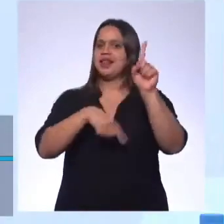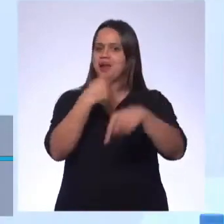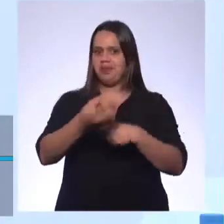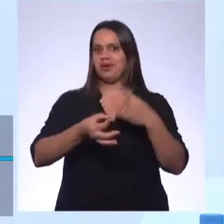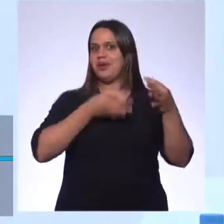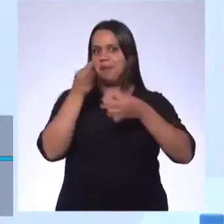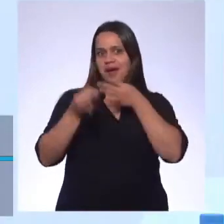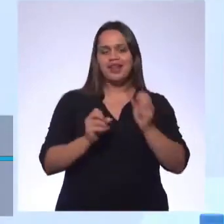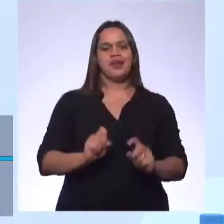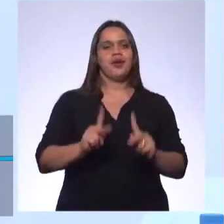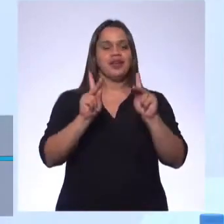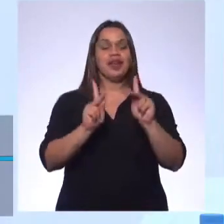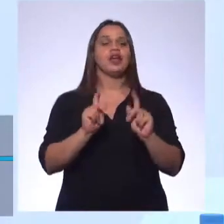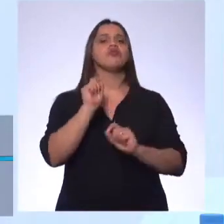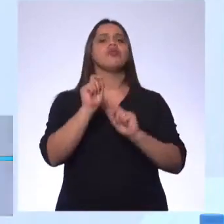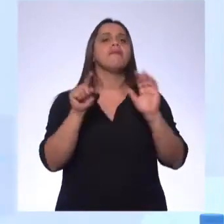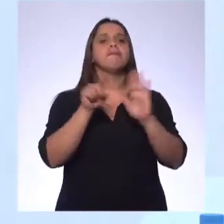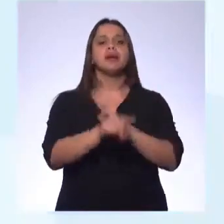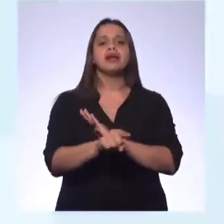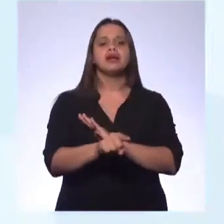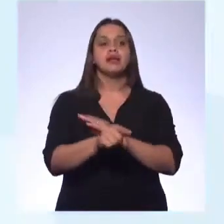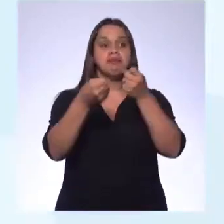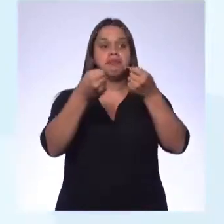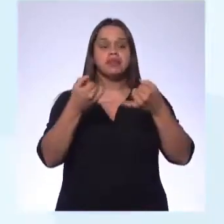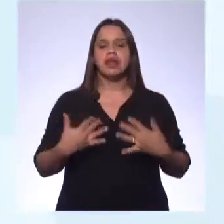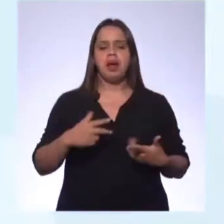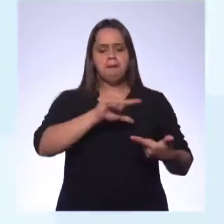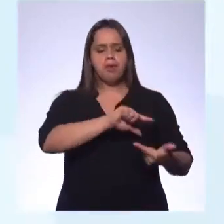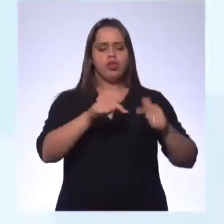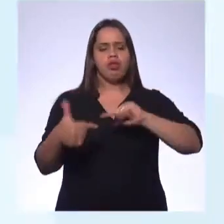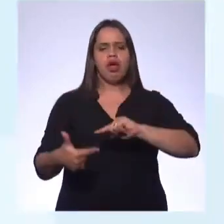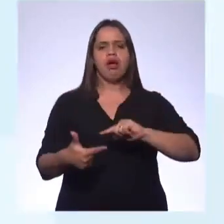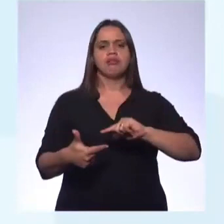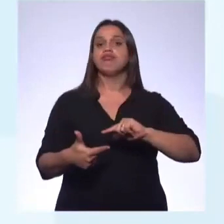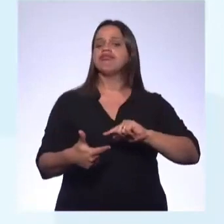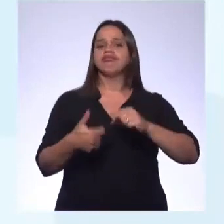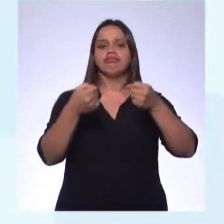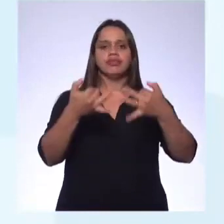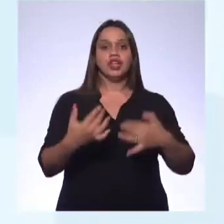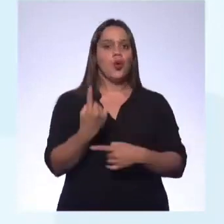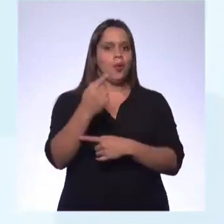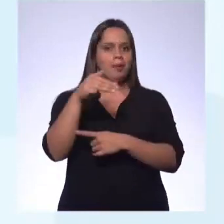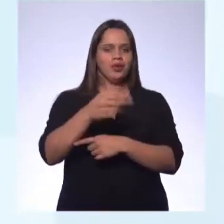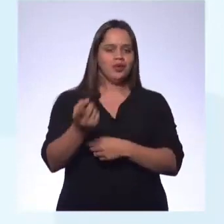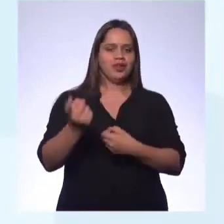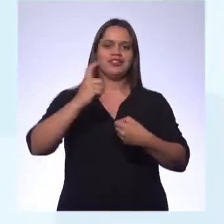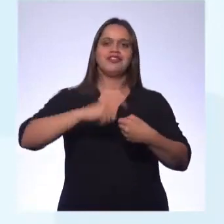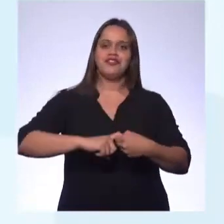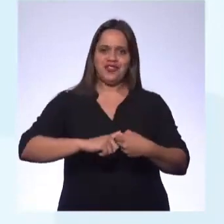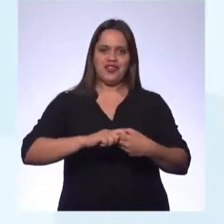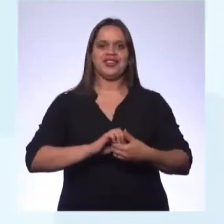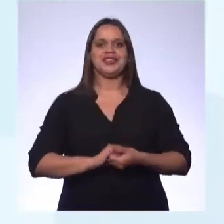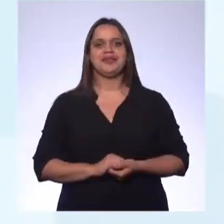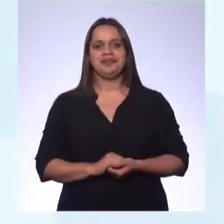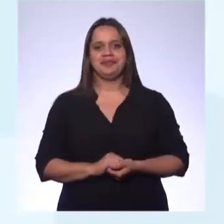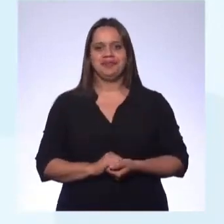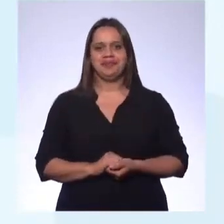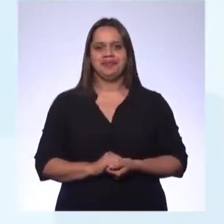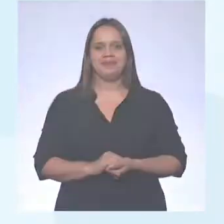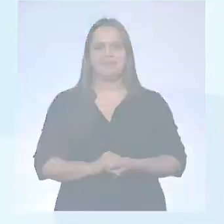comenta? Então, o que é, né? Defina modernidade em 1 minuto e a gente já